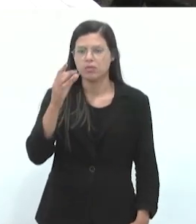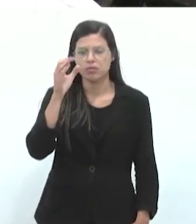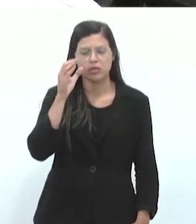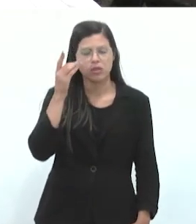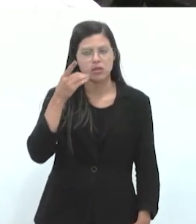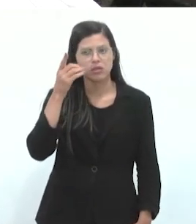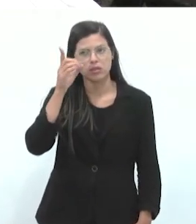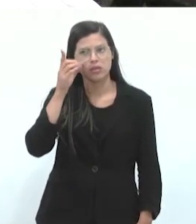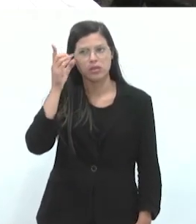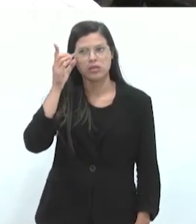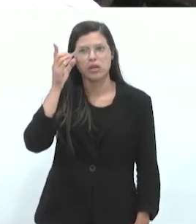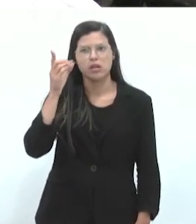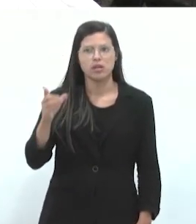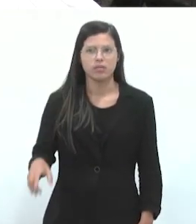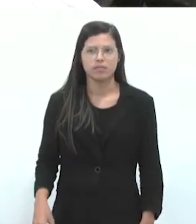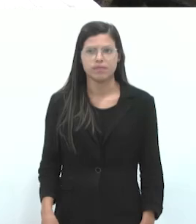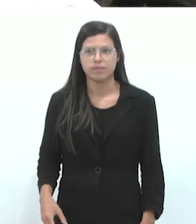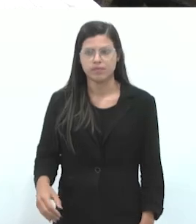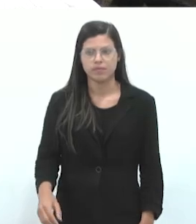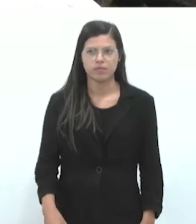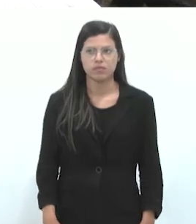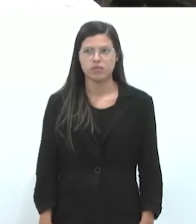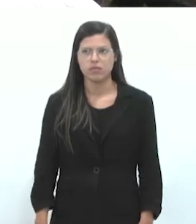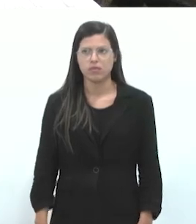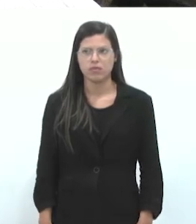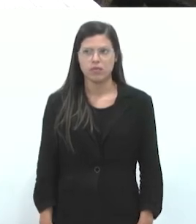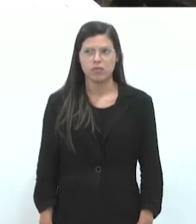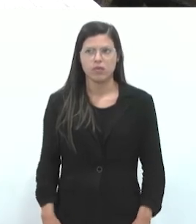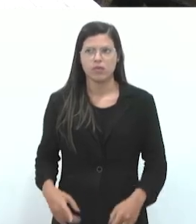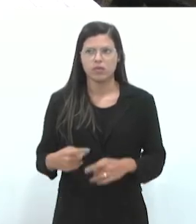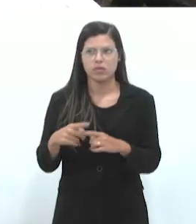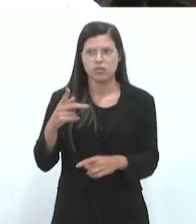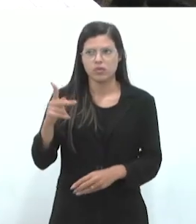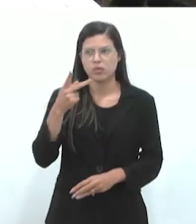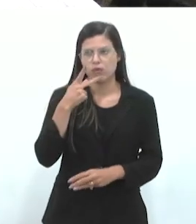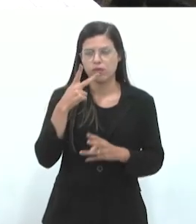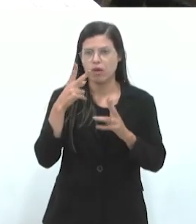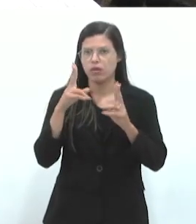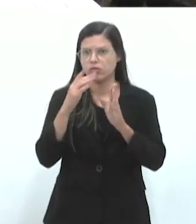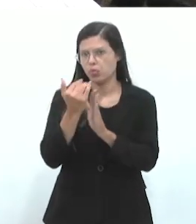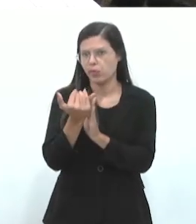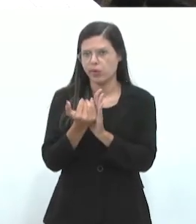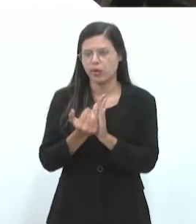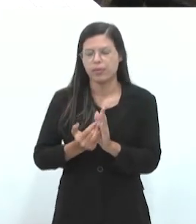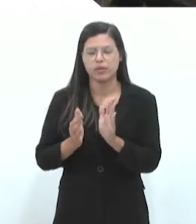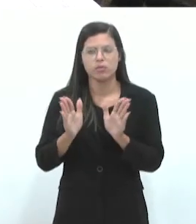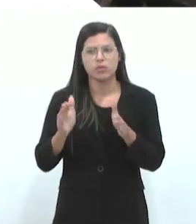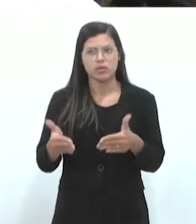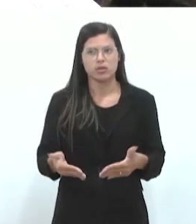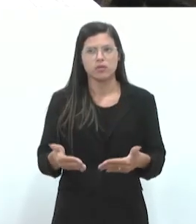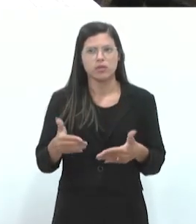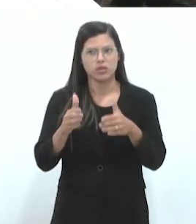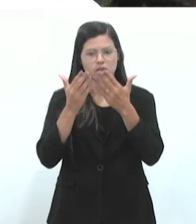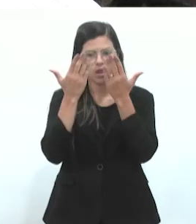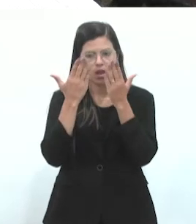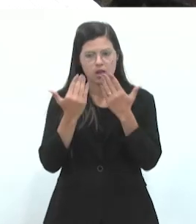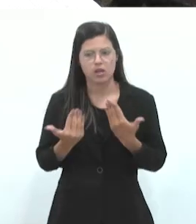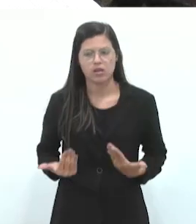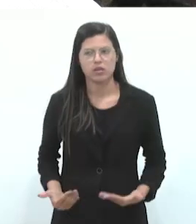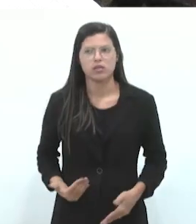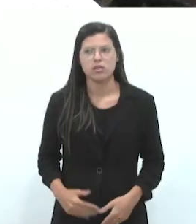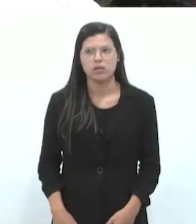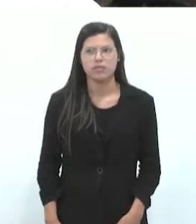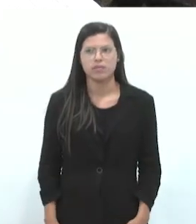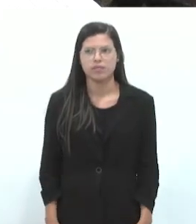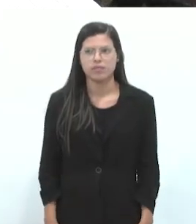bom, entendi. E aí, por ocasião, porque o de Vossa Excelência faz menção ao programa específico. Isso. E aí a gente analisa E aí,